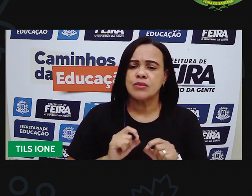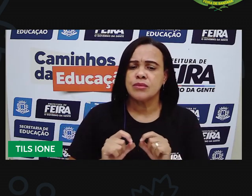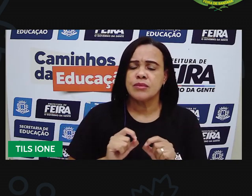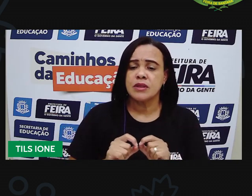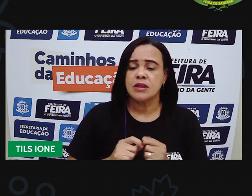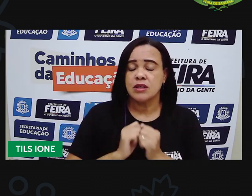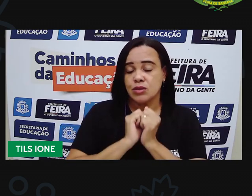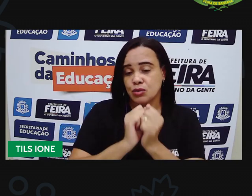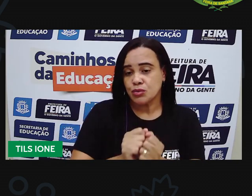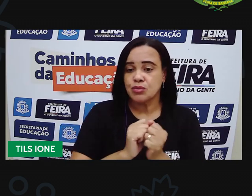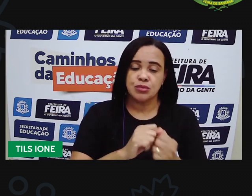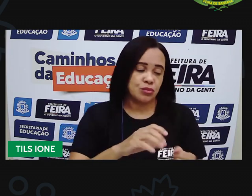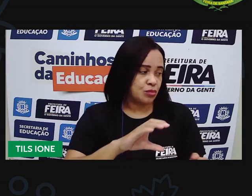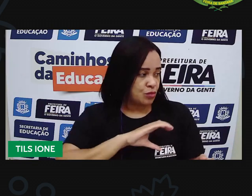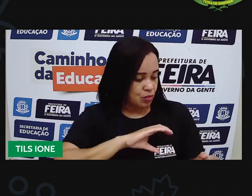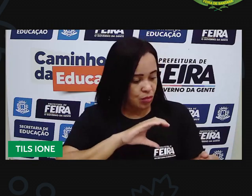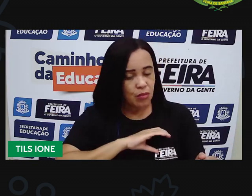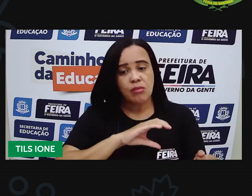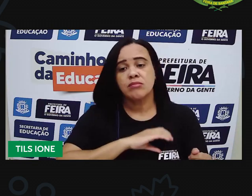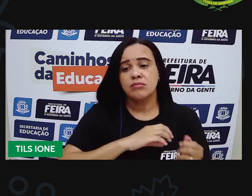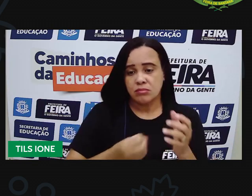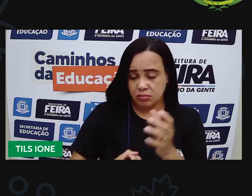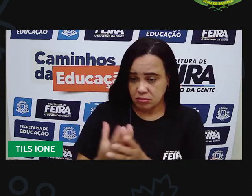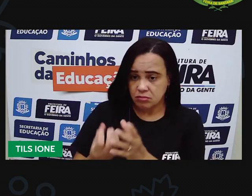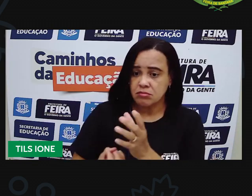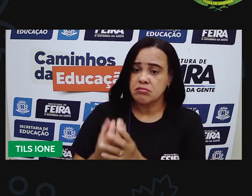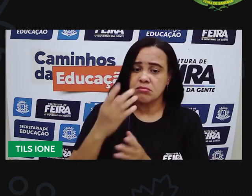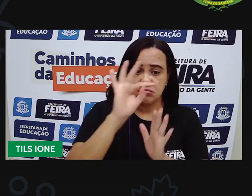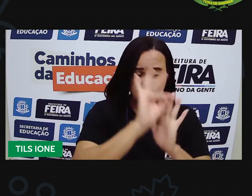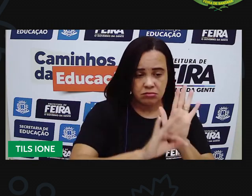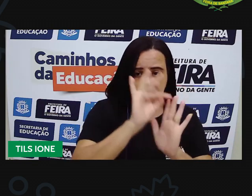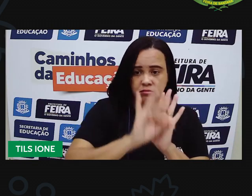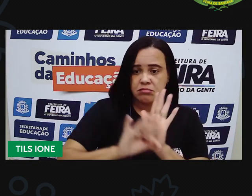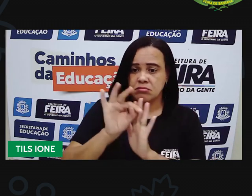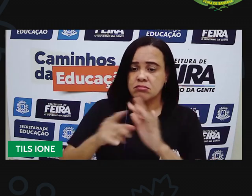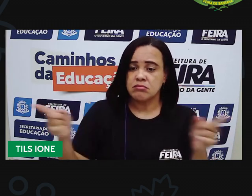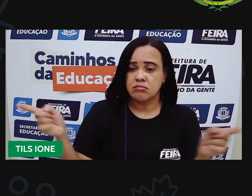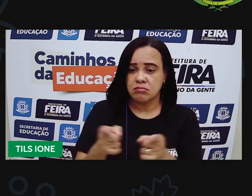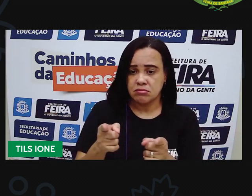colegas produções escritas, pequenos textos.